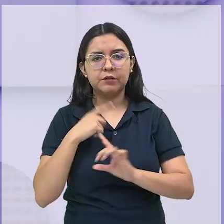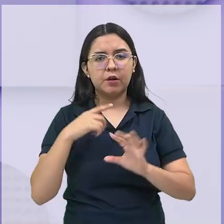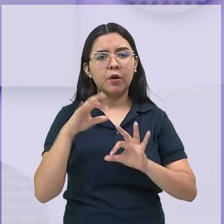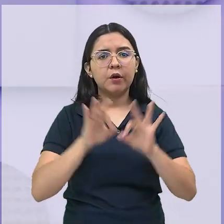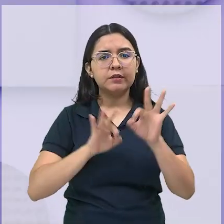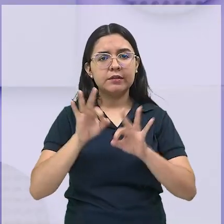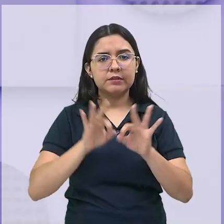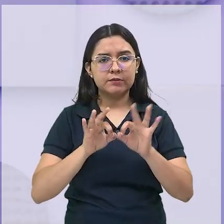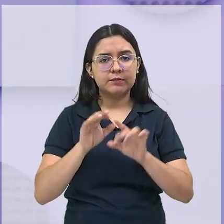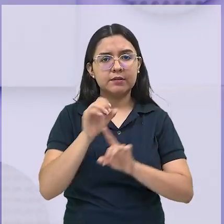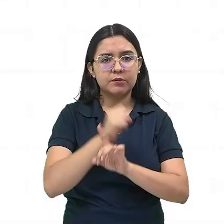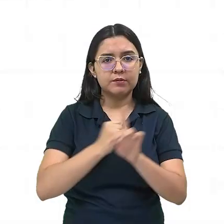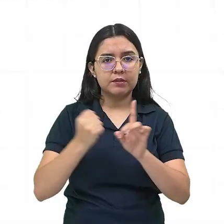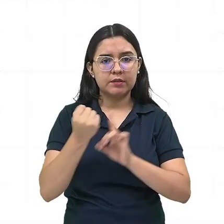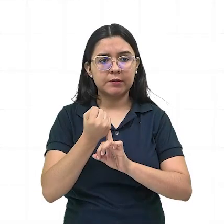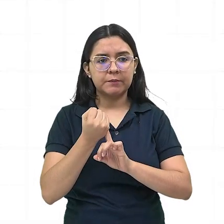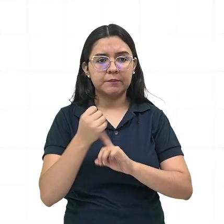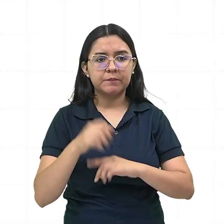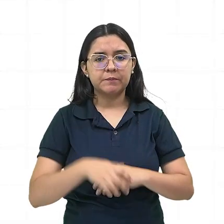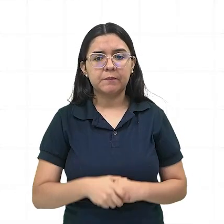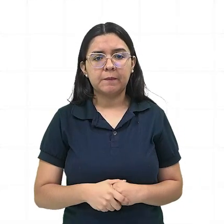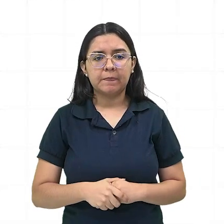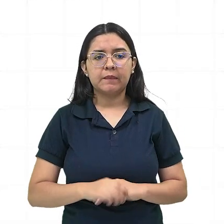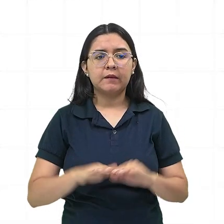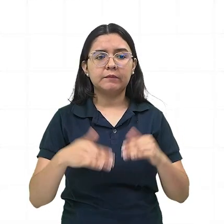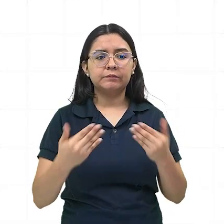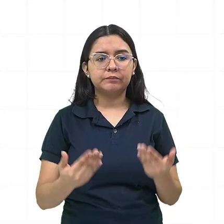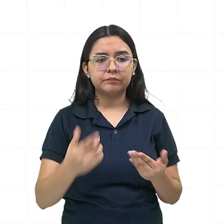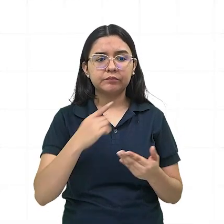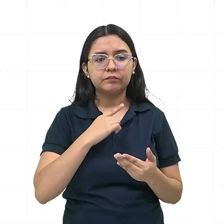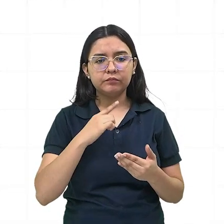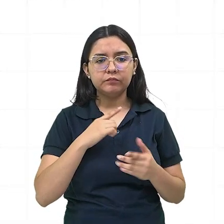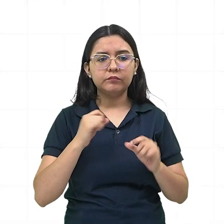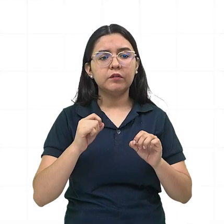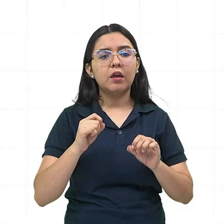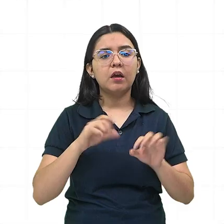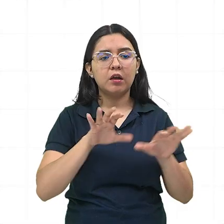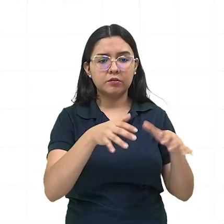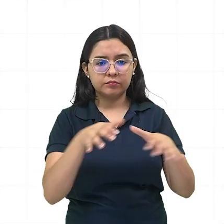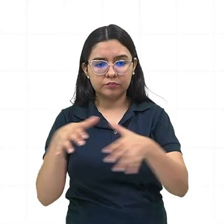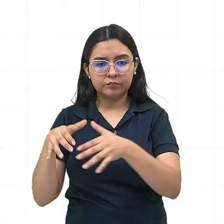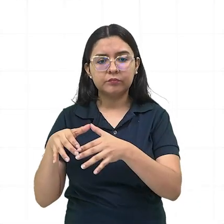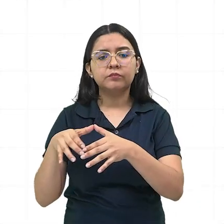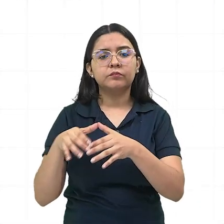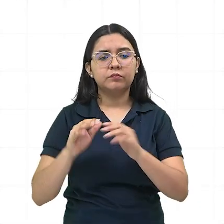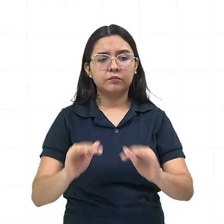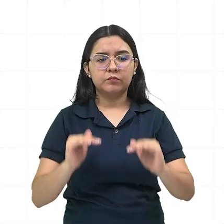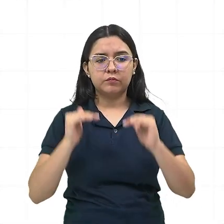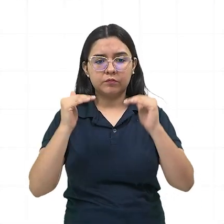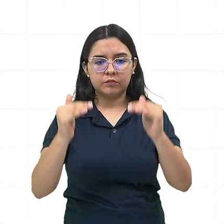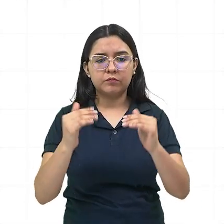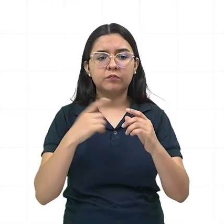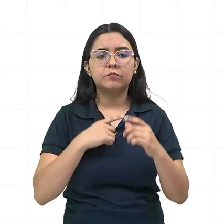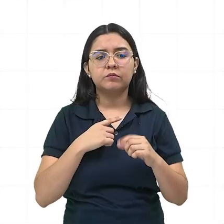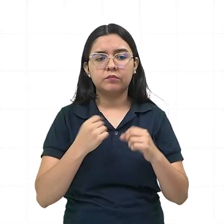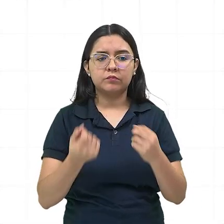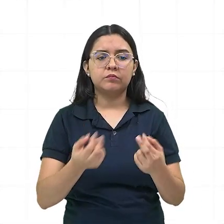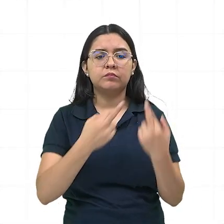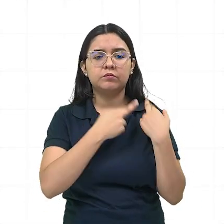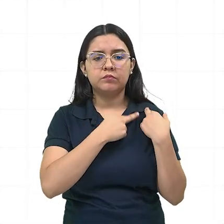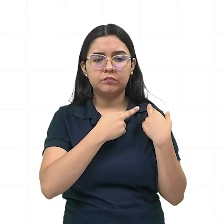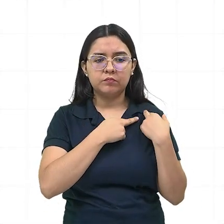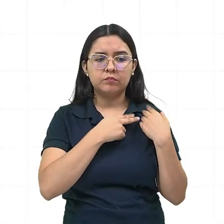organização daquela sociedade. Vamos lá, então? Na Índia, as castas dividem a sociedade em grupos hereditários, com papéis sociais bem